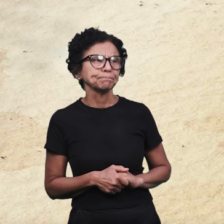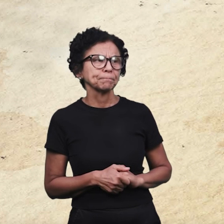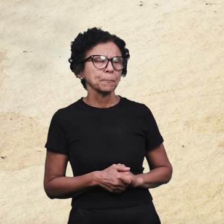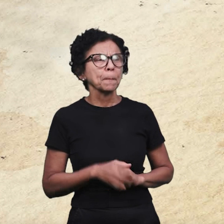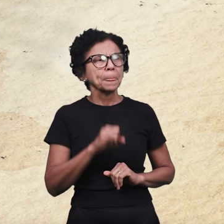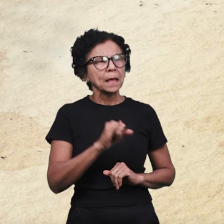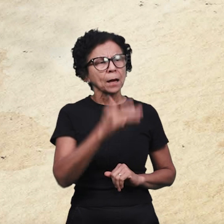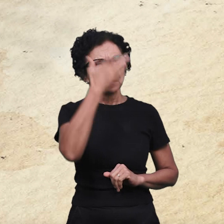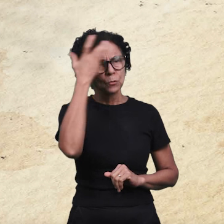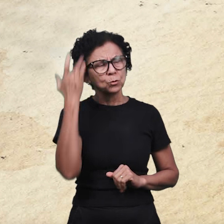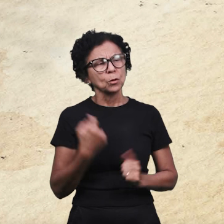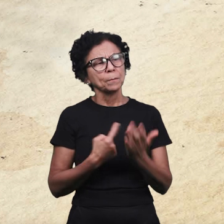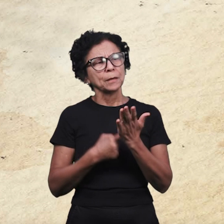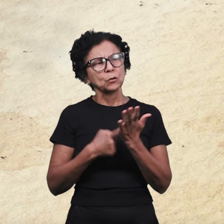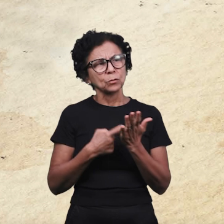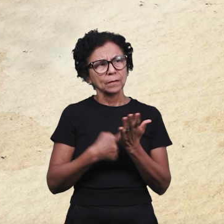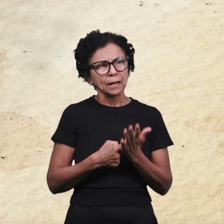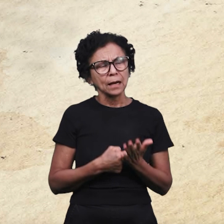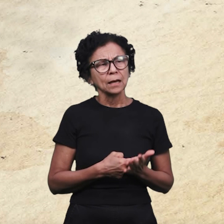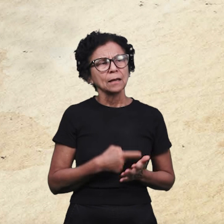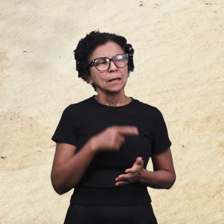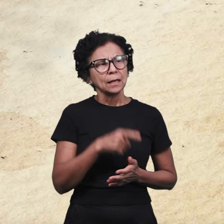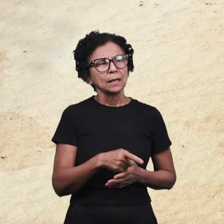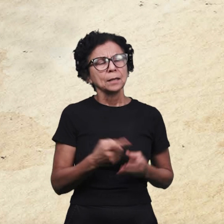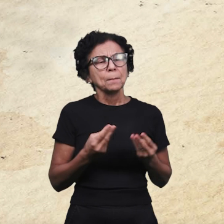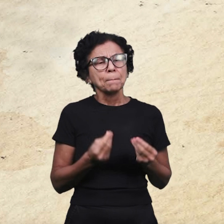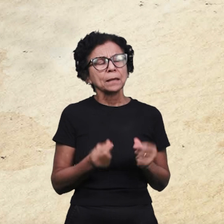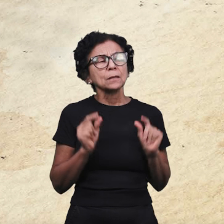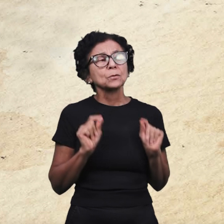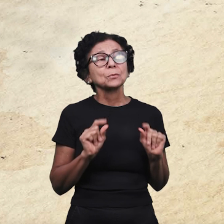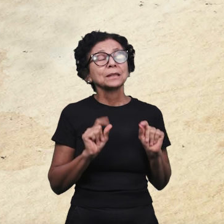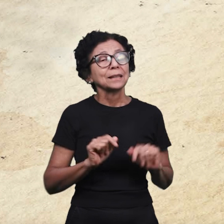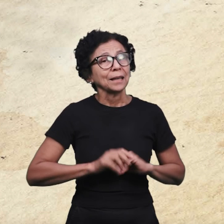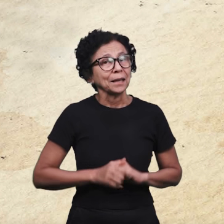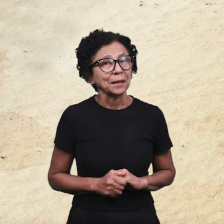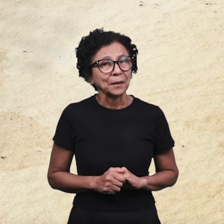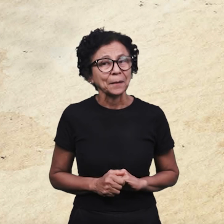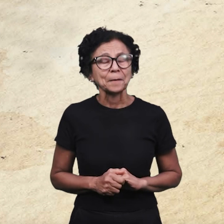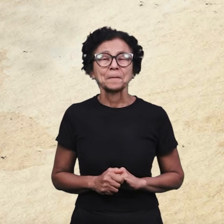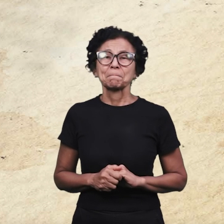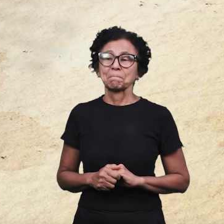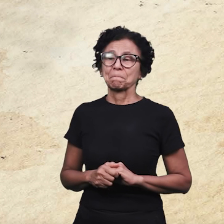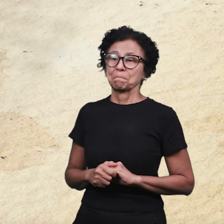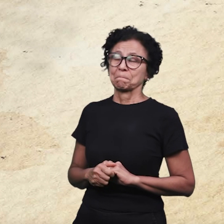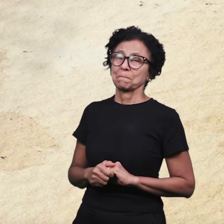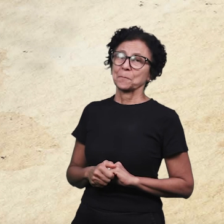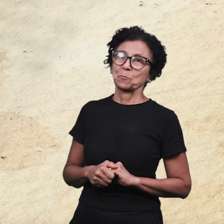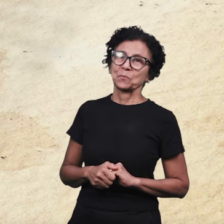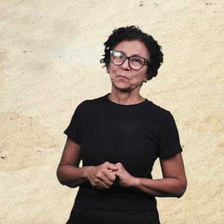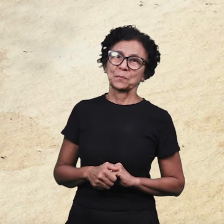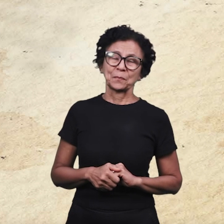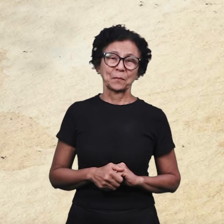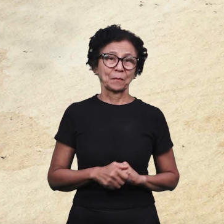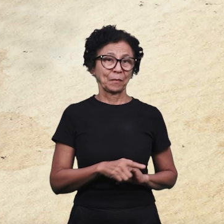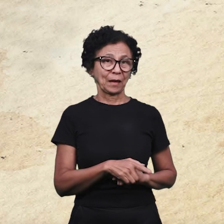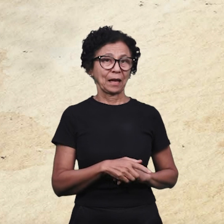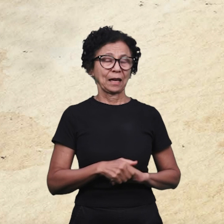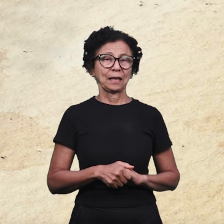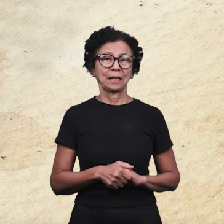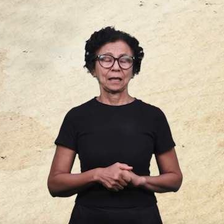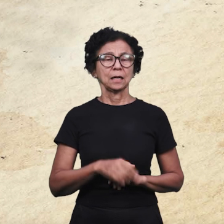pensou no coração, ele está falando de mim, né? Olha Aí a só, vaidade a subiu no vaidade, né? coração de Amã, né? Achou que Então, era ele, né? olha só,